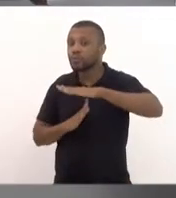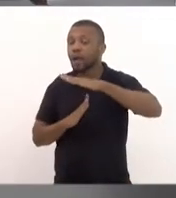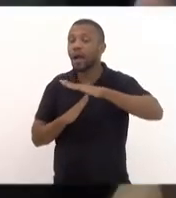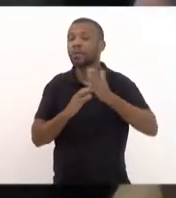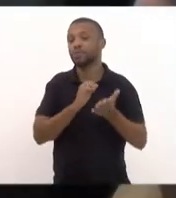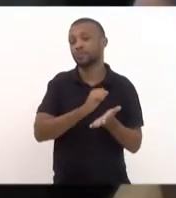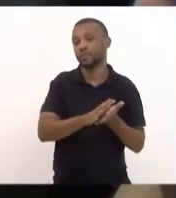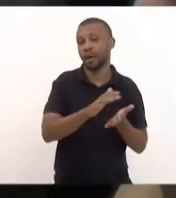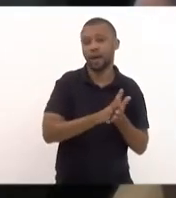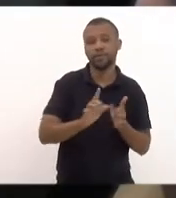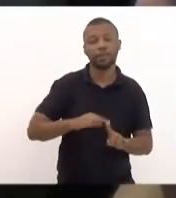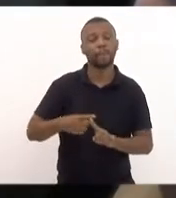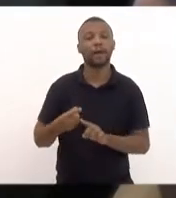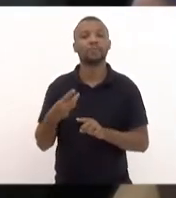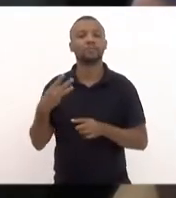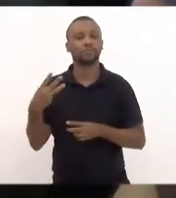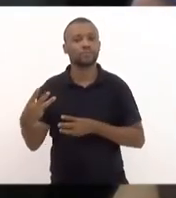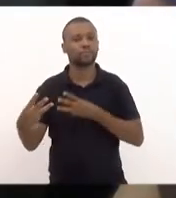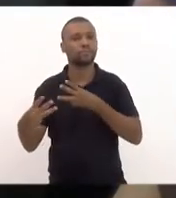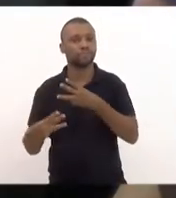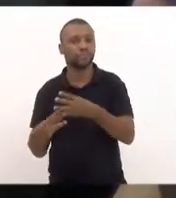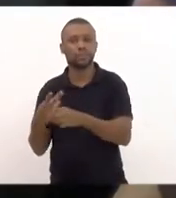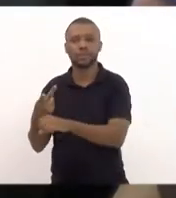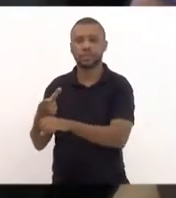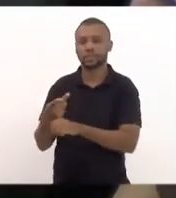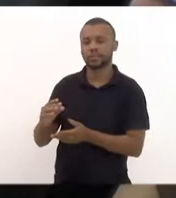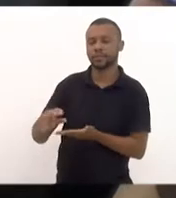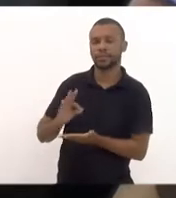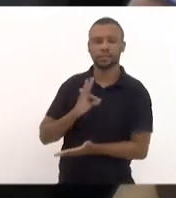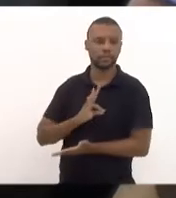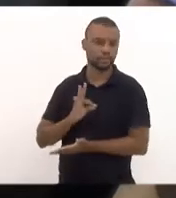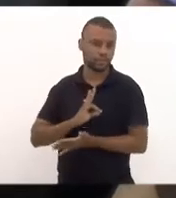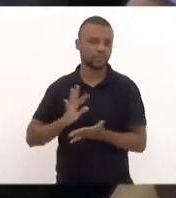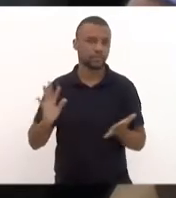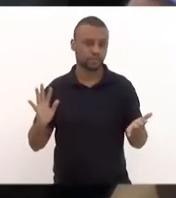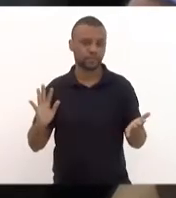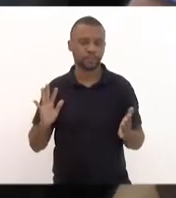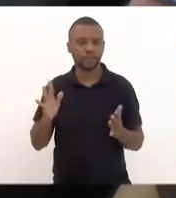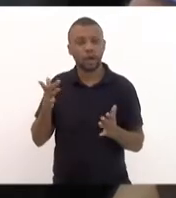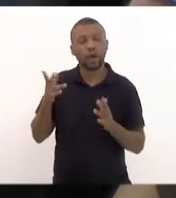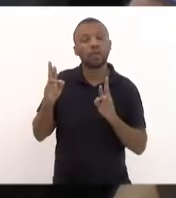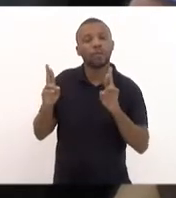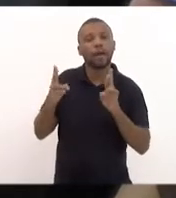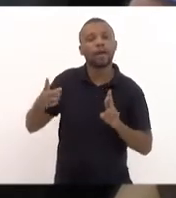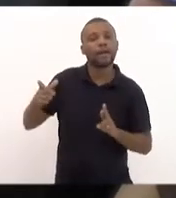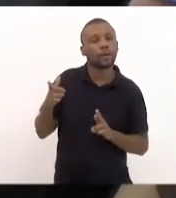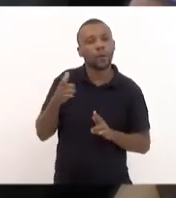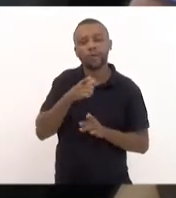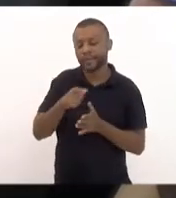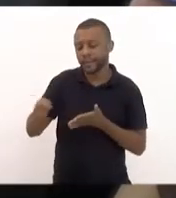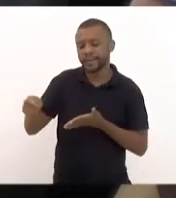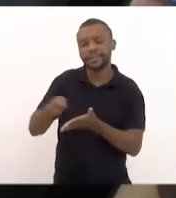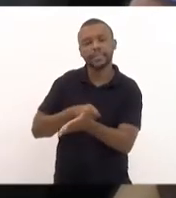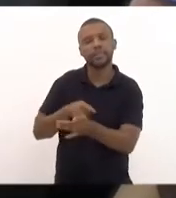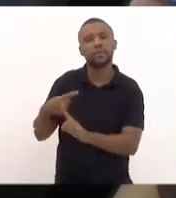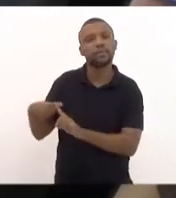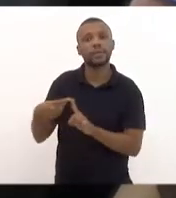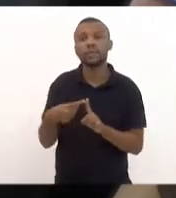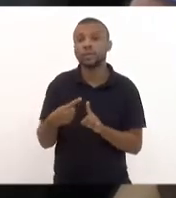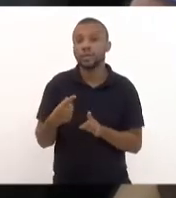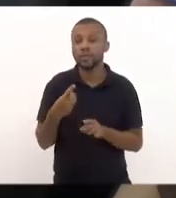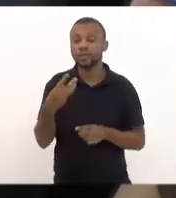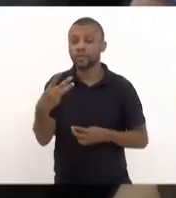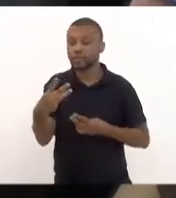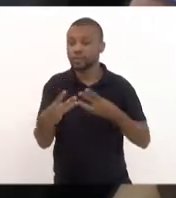enfim. Mas espero que eles tenham juízo, né, que seja assinado. E é engraçado, porque eles estavam contra os triênios aqui do Rio,